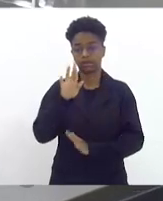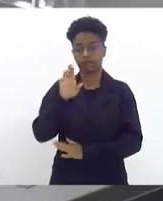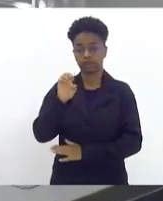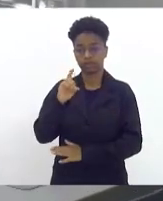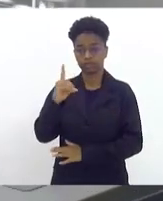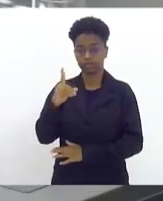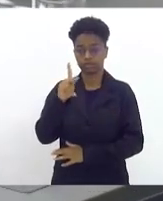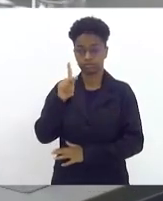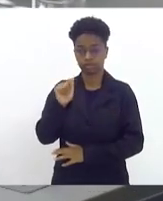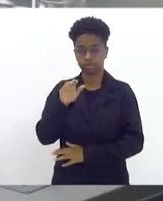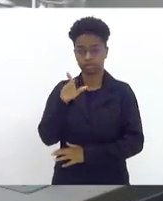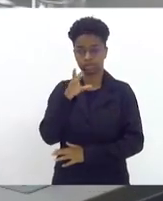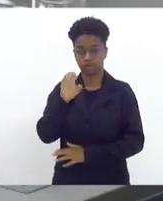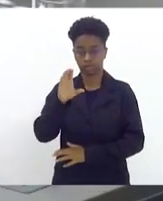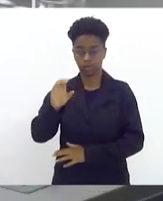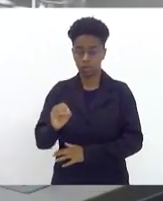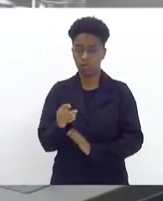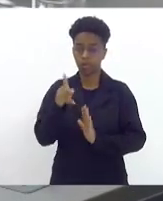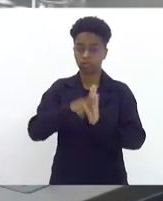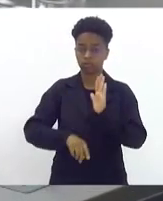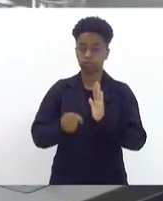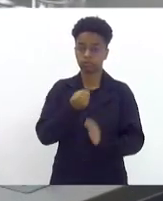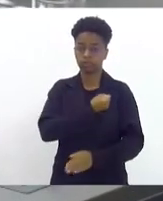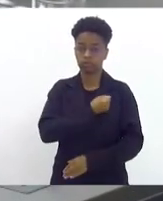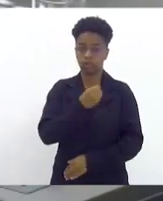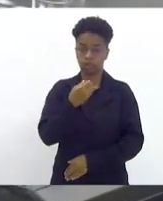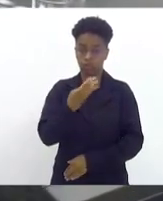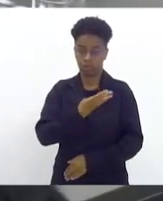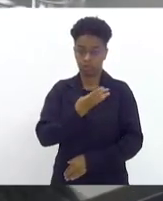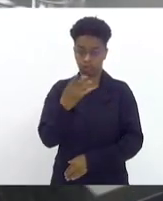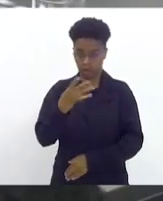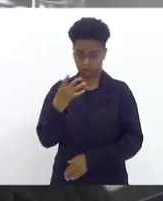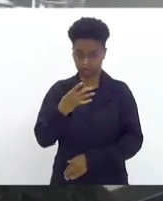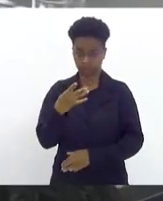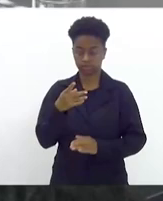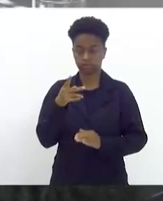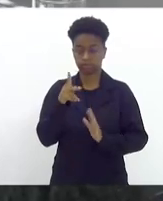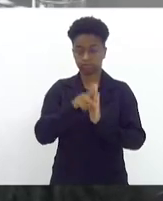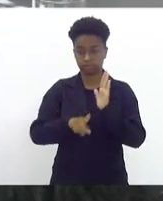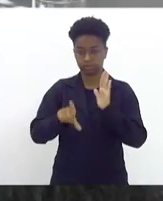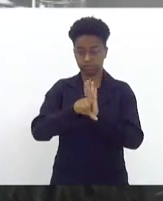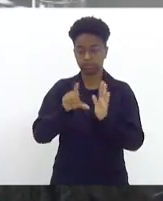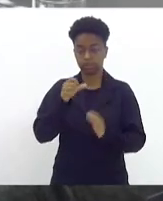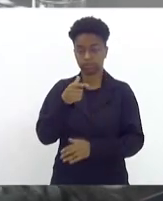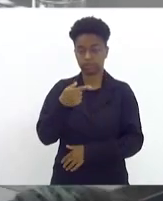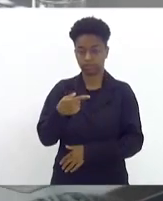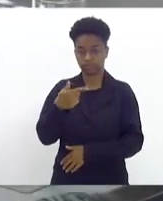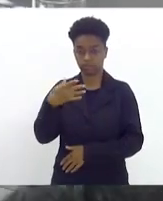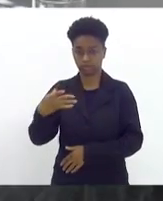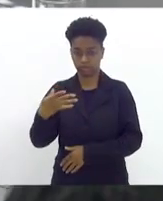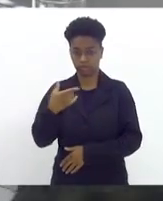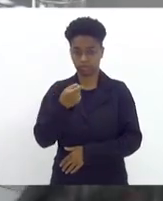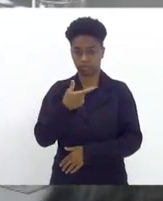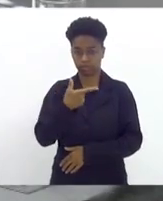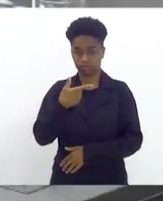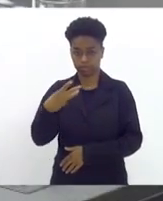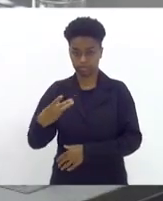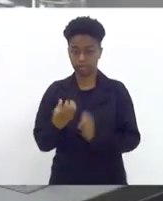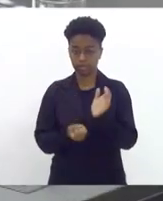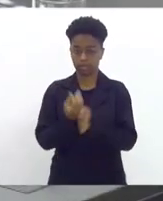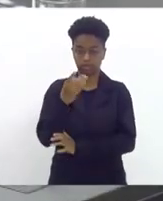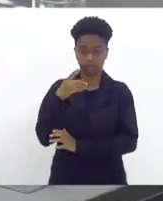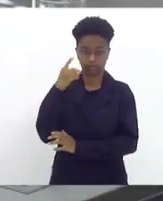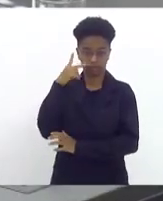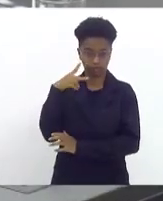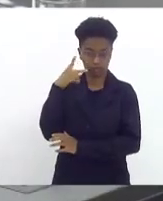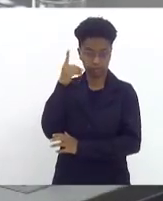Pacheco o projeto número 4 é o pl74 de 2023 de autoria da deputada Verônica Lima